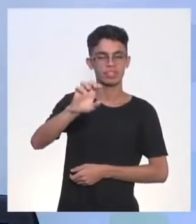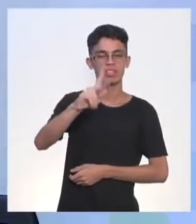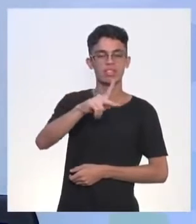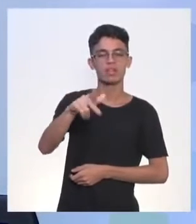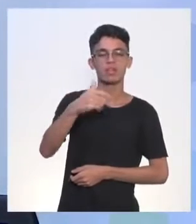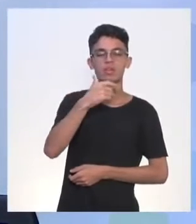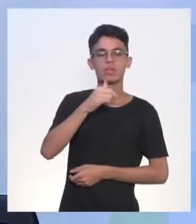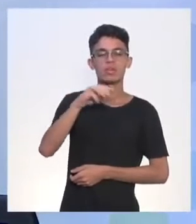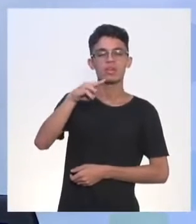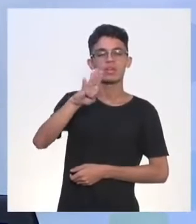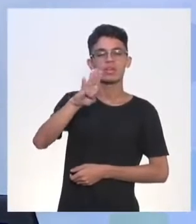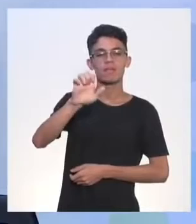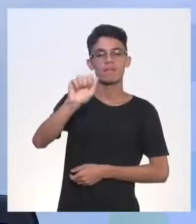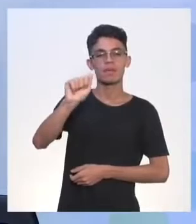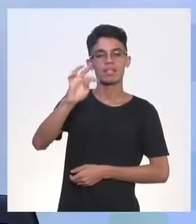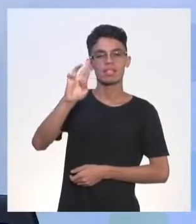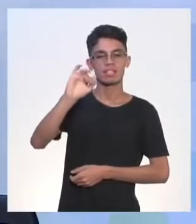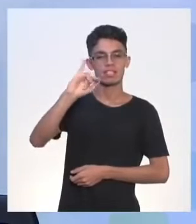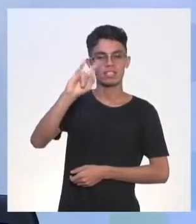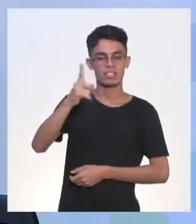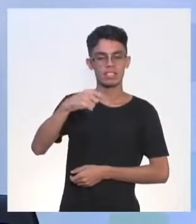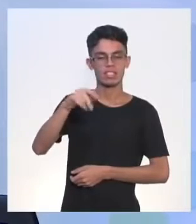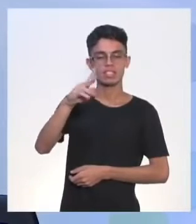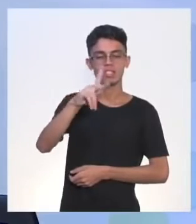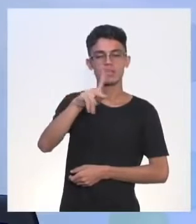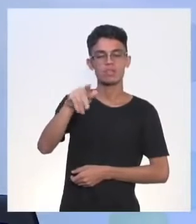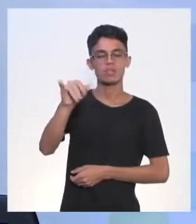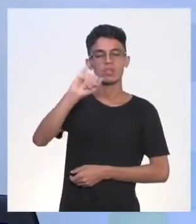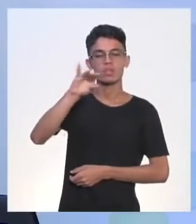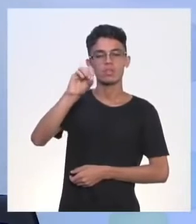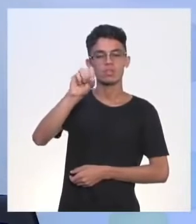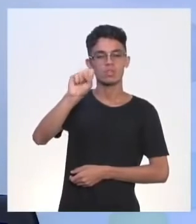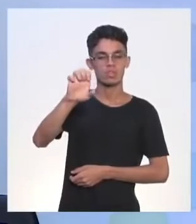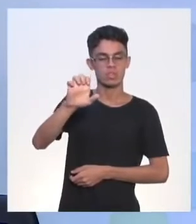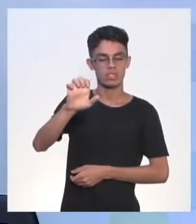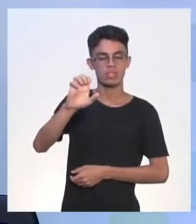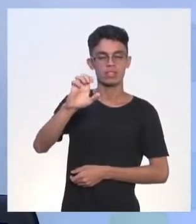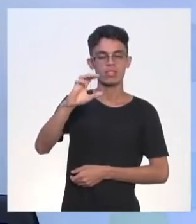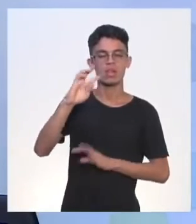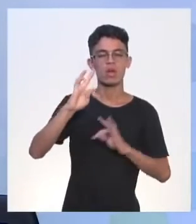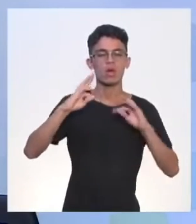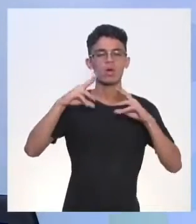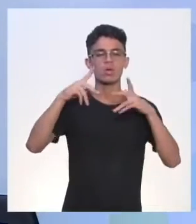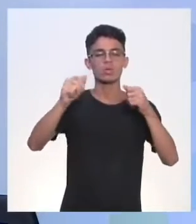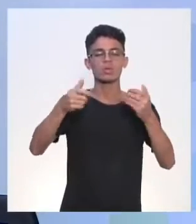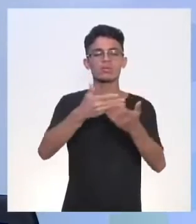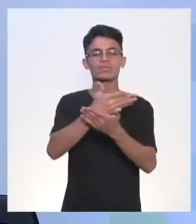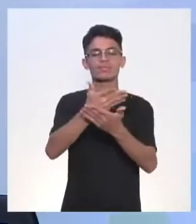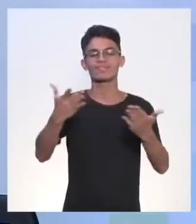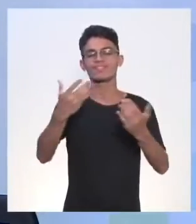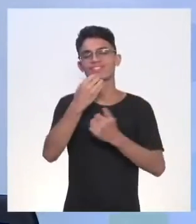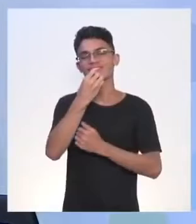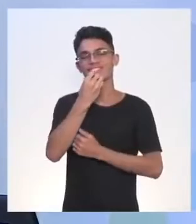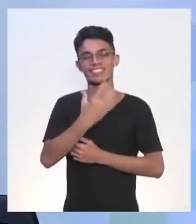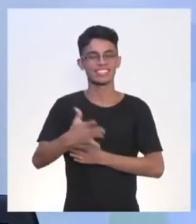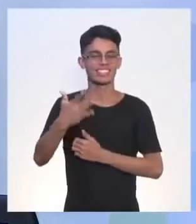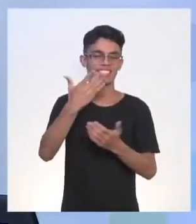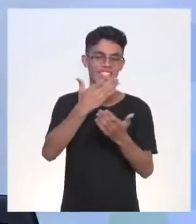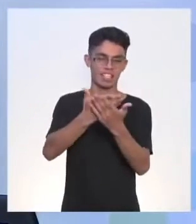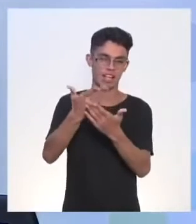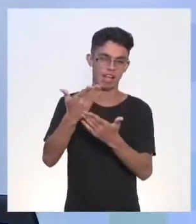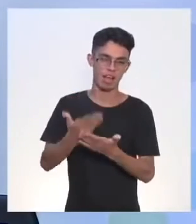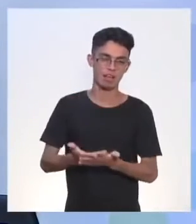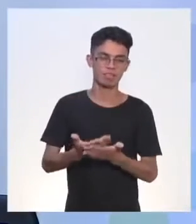professora Beatriz, a professora Tereza, professor José Carlos, todos aqui desejando uma boa aula e